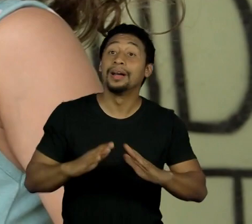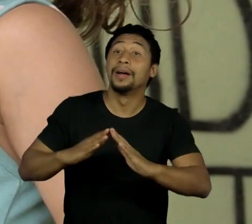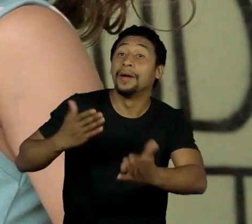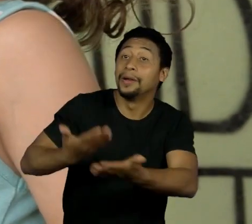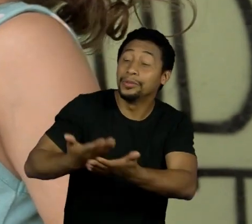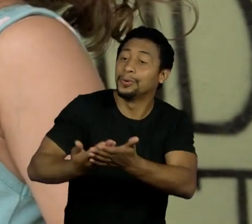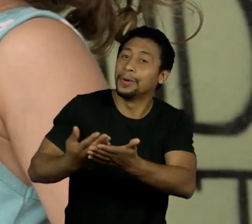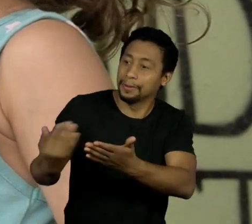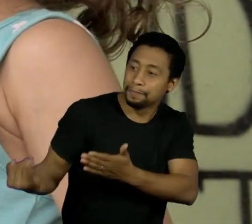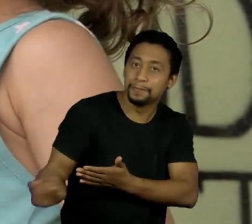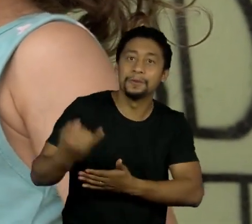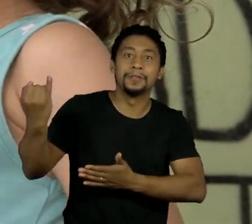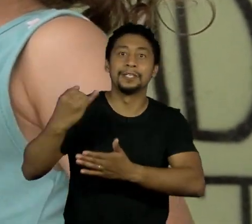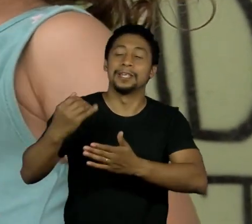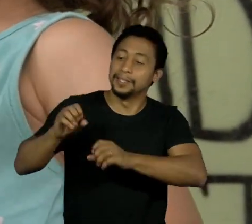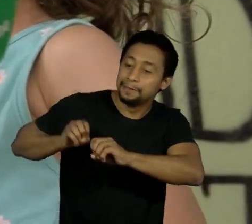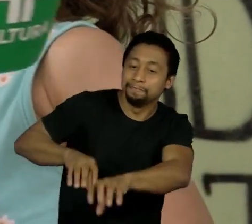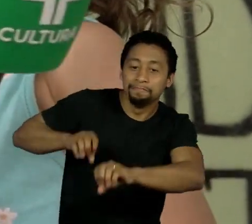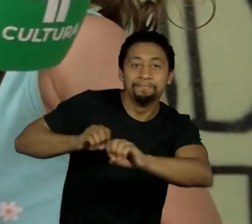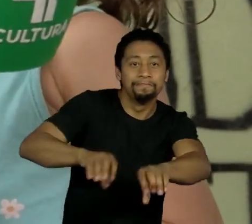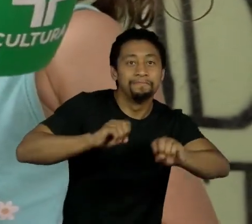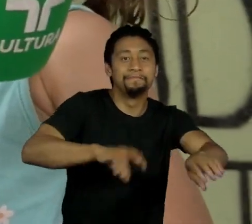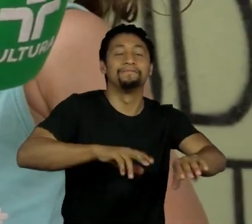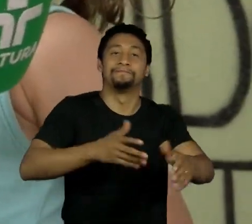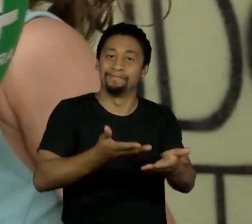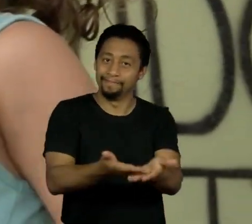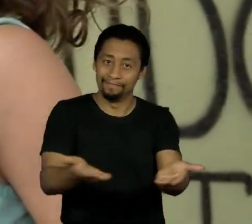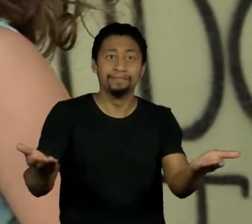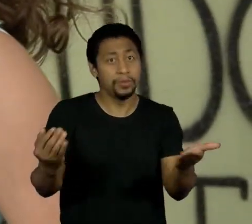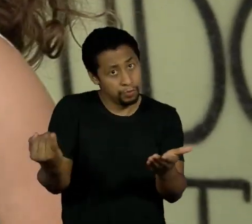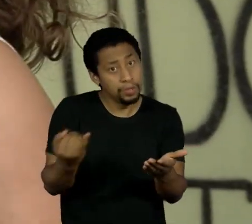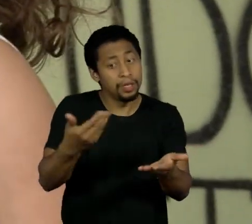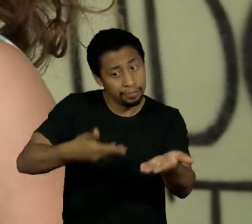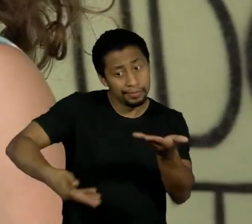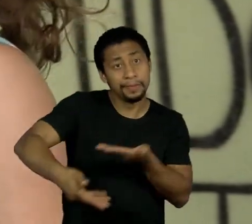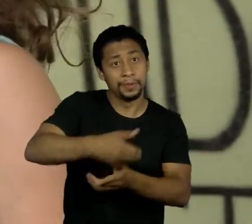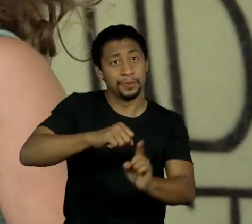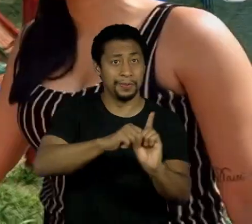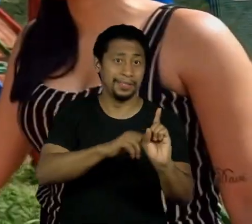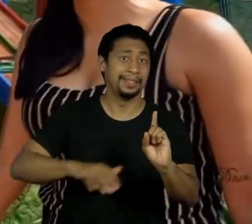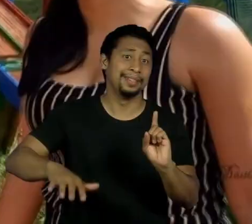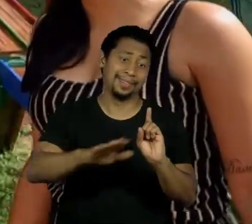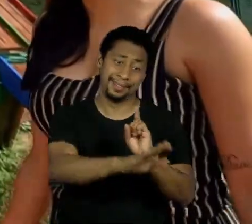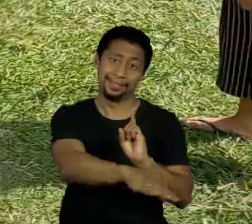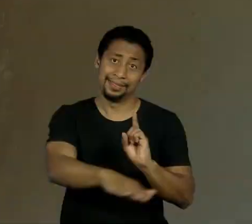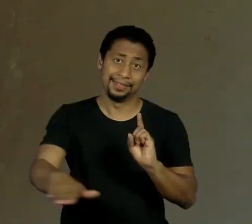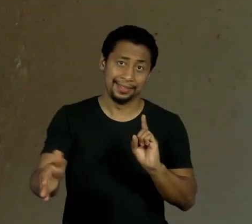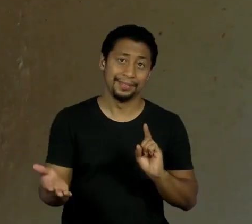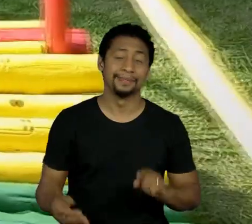super importante nessas questões, porque é o início da socialização da criança, né?